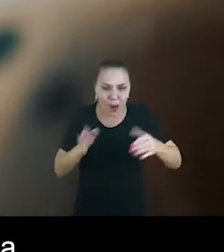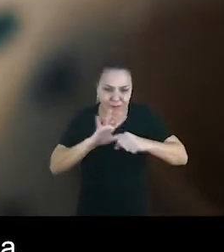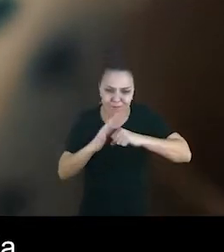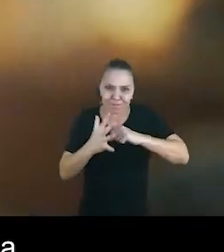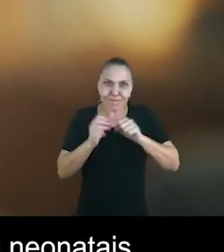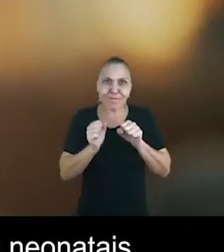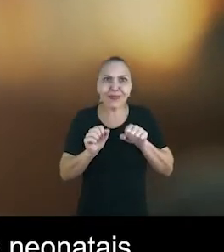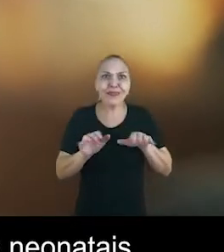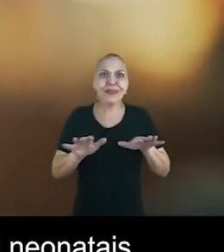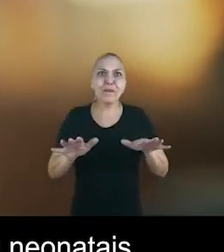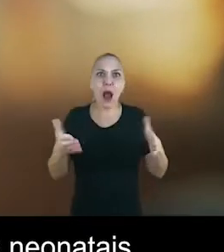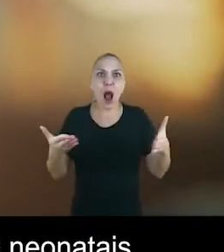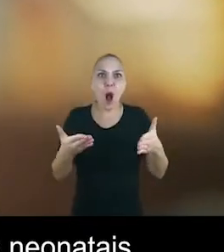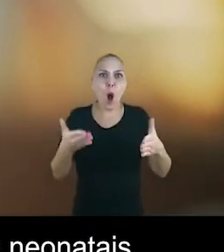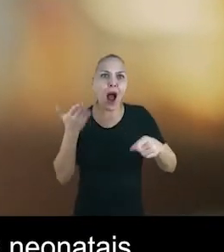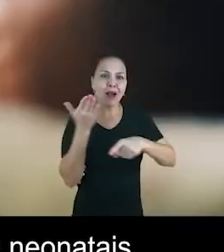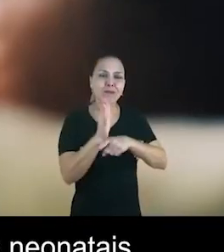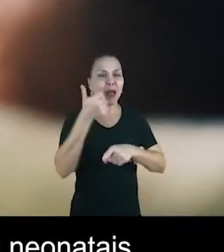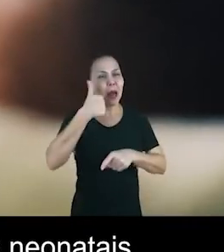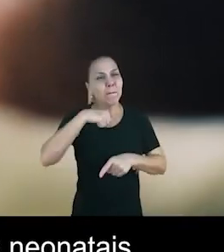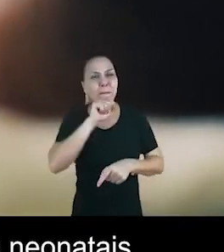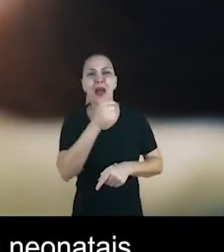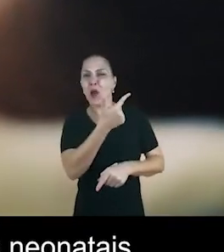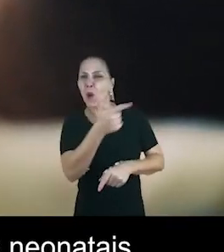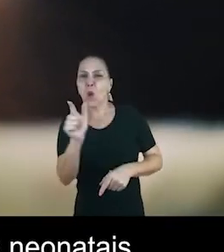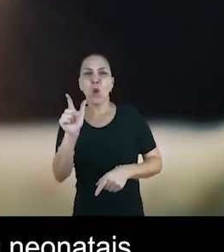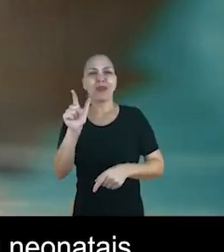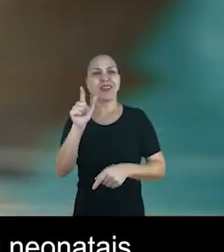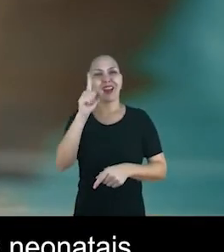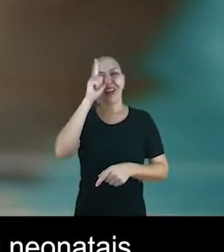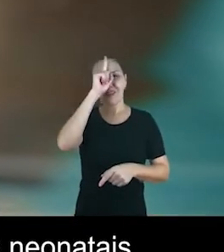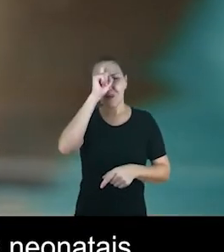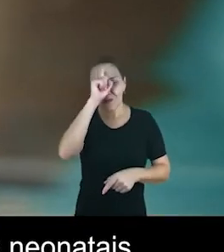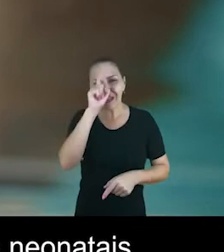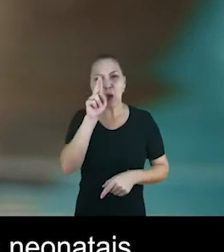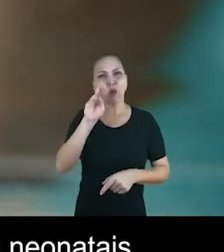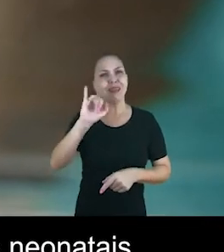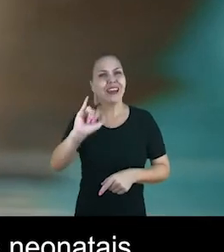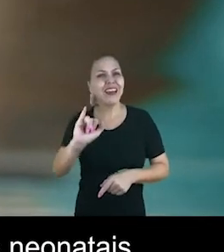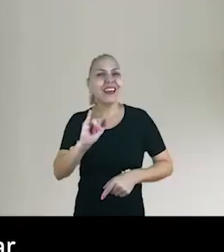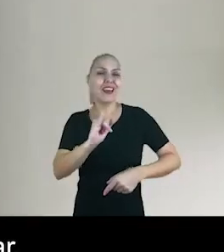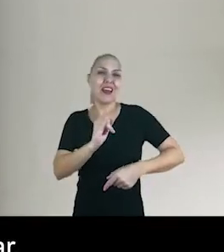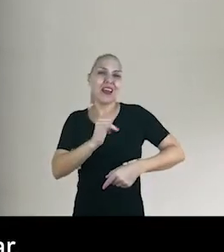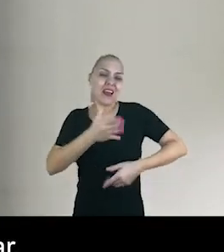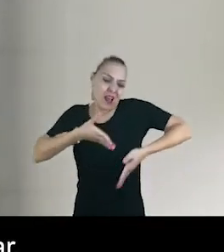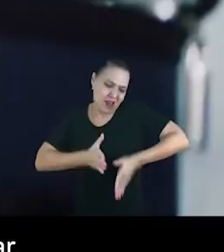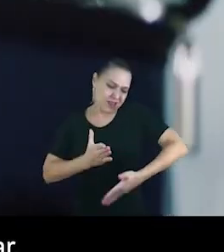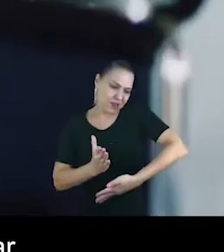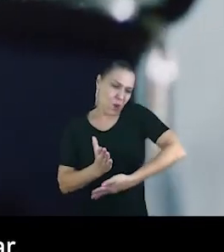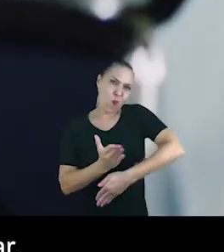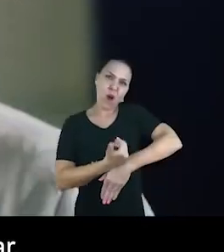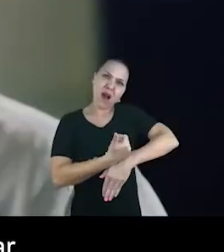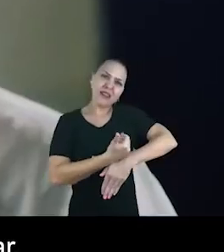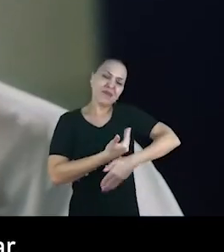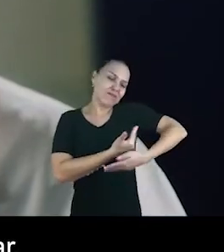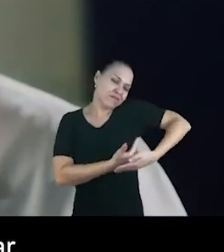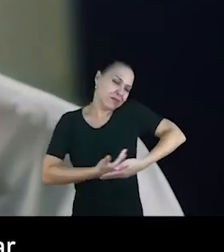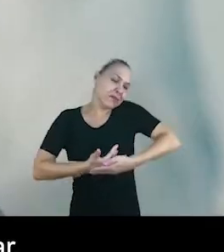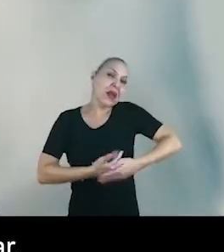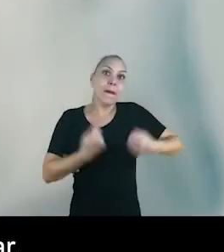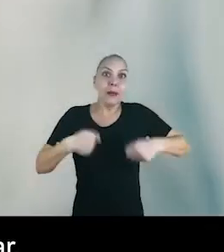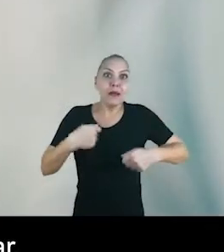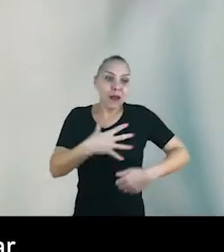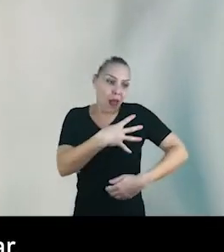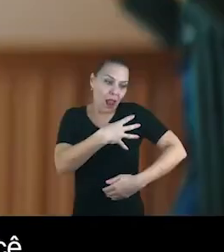durante a pandemia, ainda ajudar outras mães com bebês prematuros em UTIs neonatais e que precisam de leite materno para